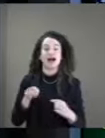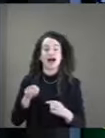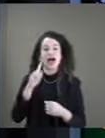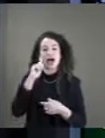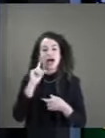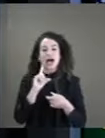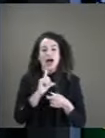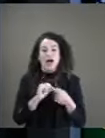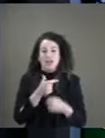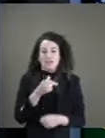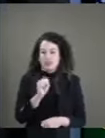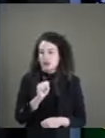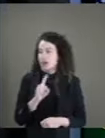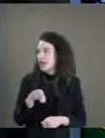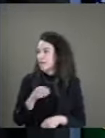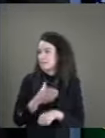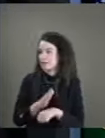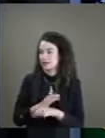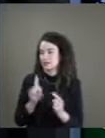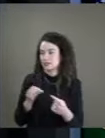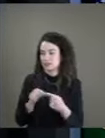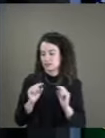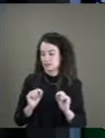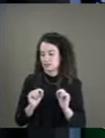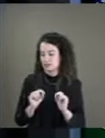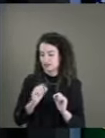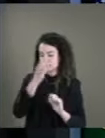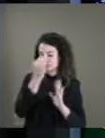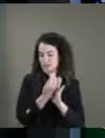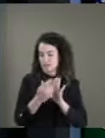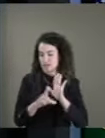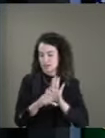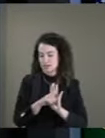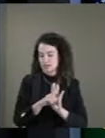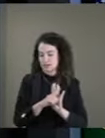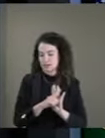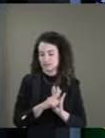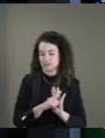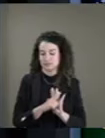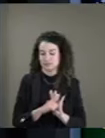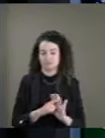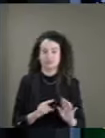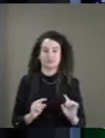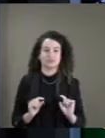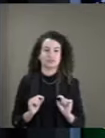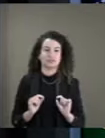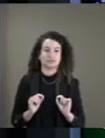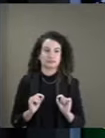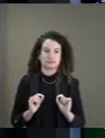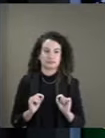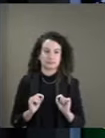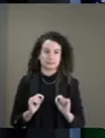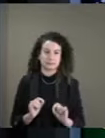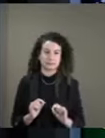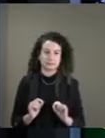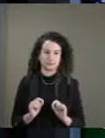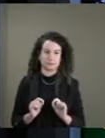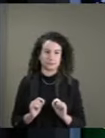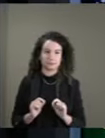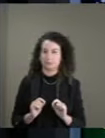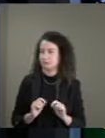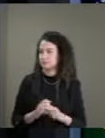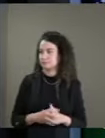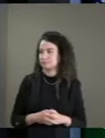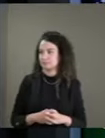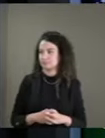significaria, na prática, a legalização das drogas, gente. Acorda, gente. Pois, além de estimular o